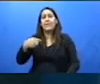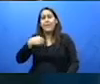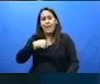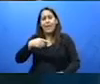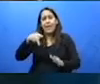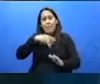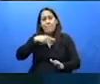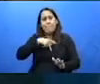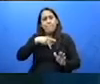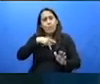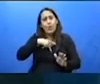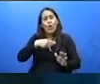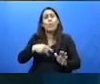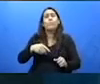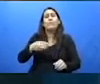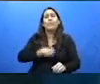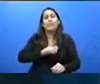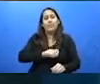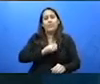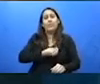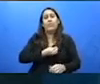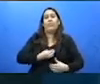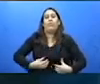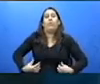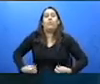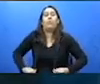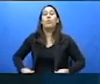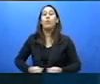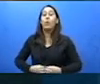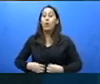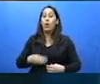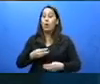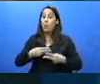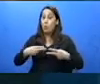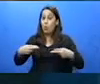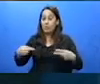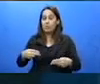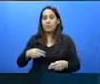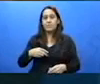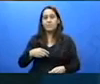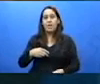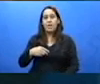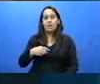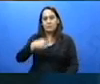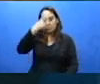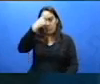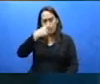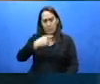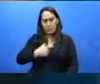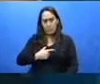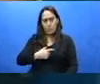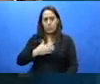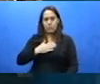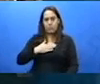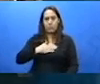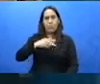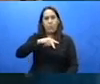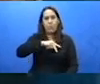mesma contou o que se passou com ela. Pessoal é o que se passou com a gente, com a minha